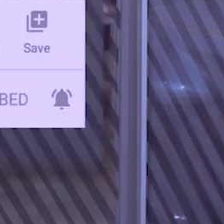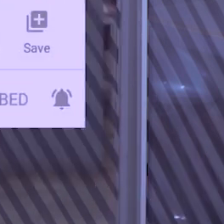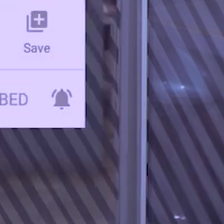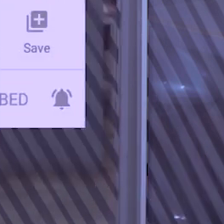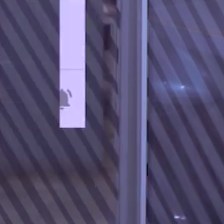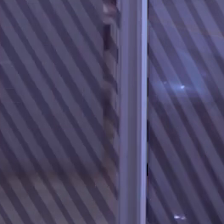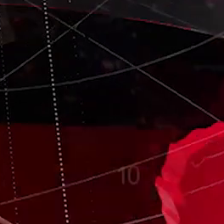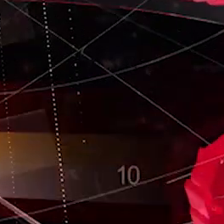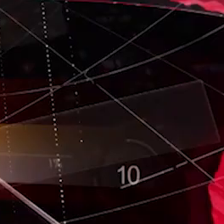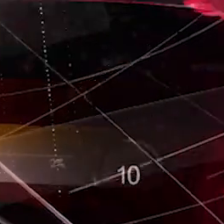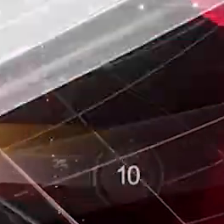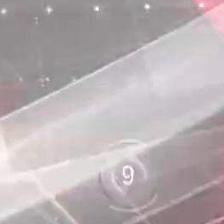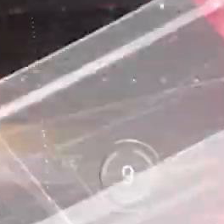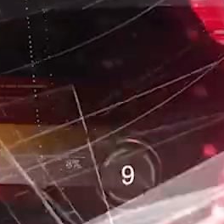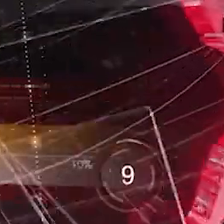more information.